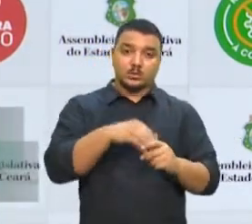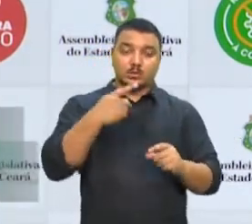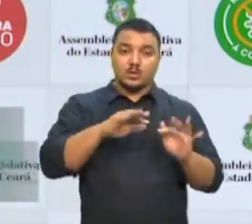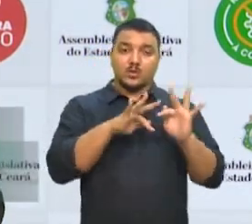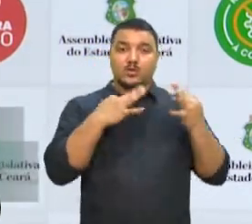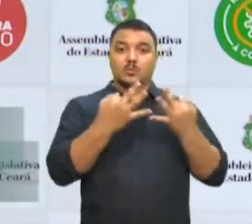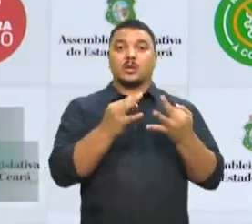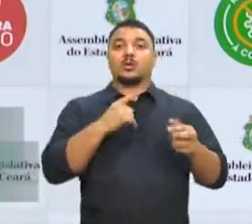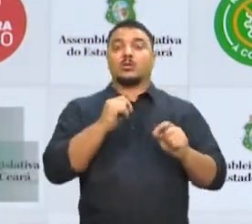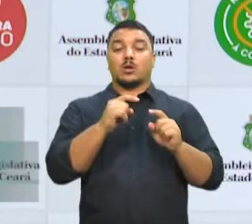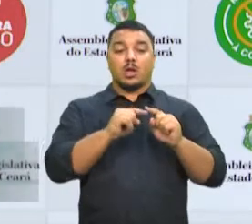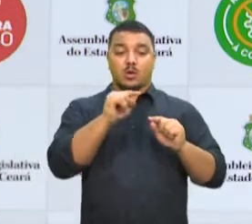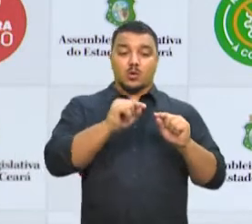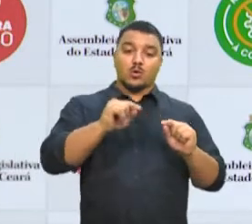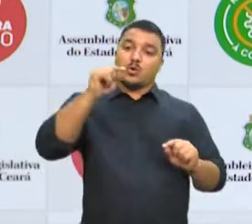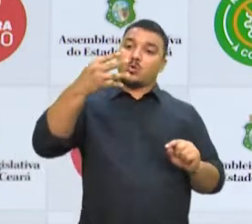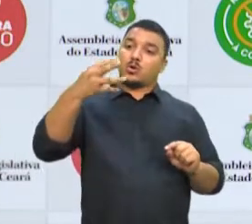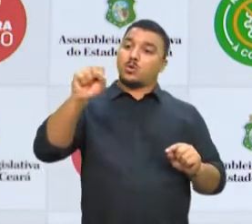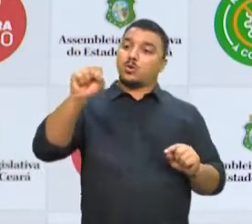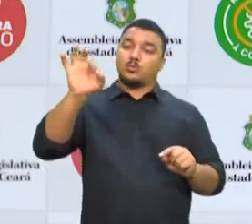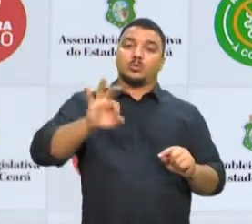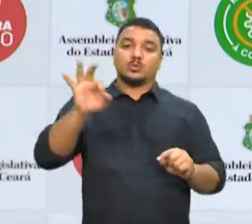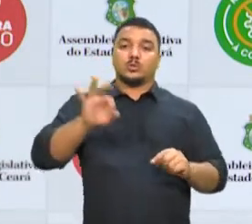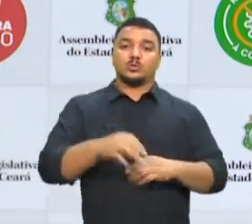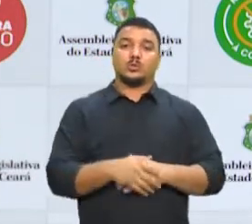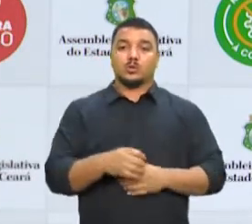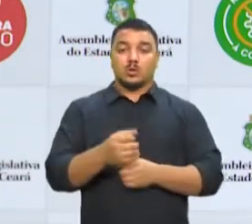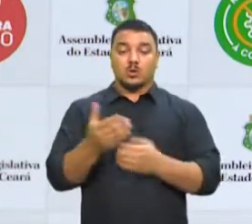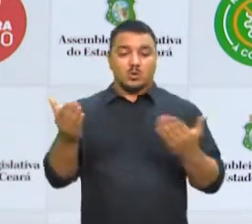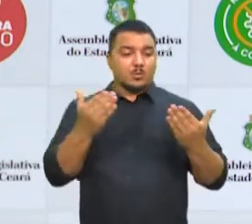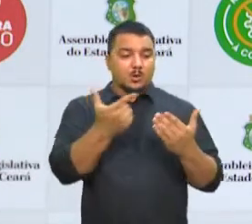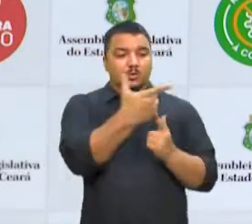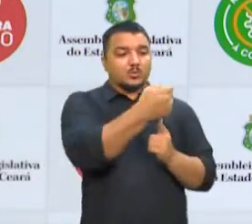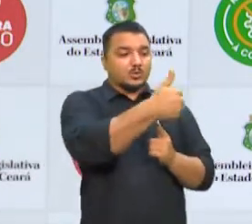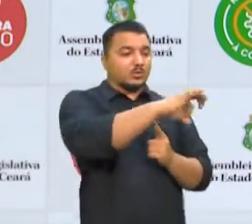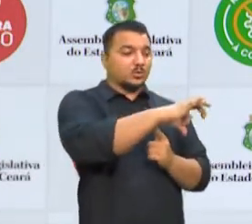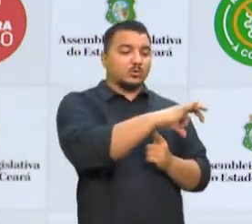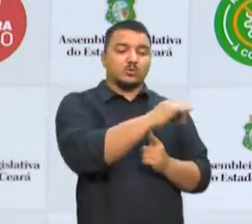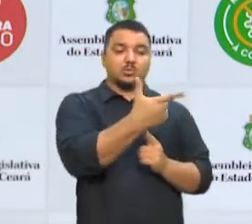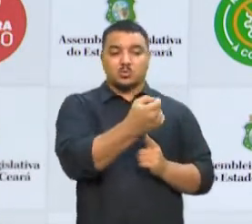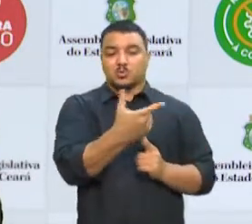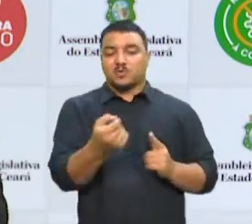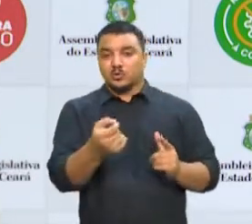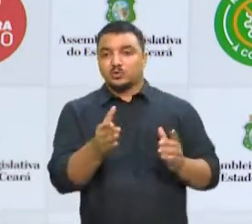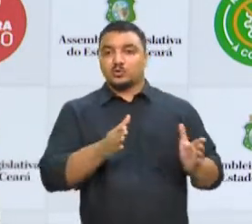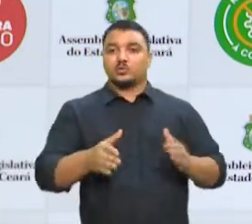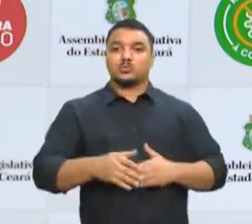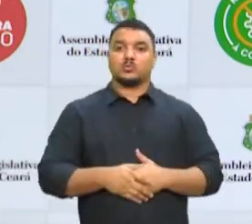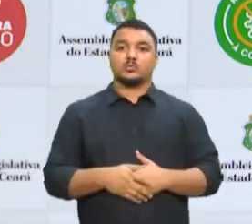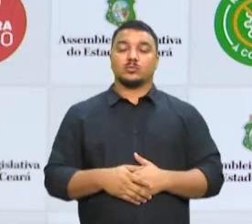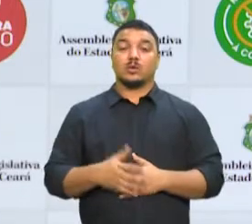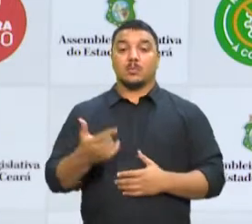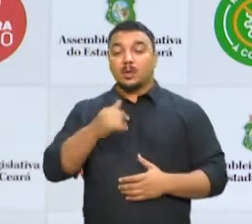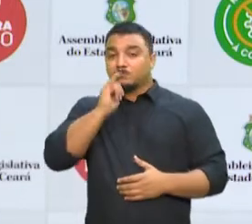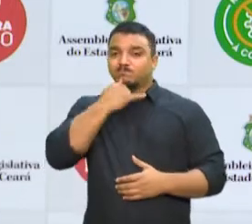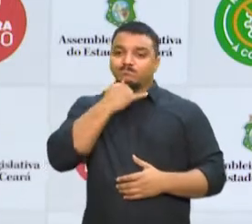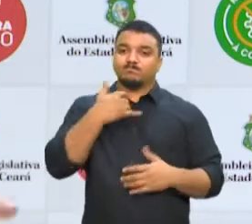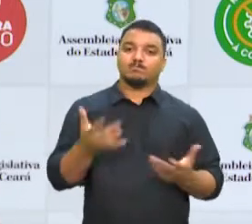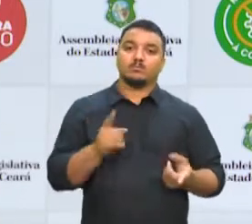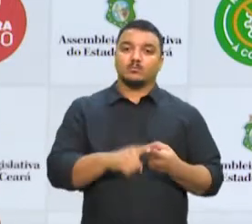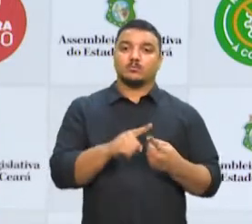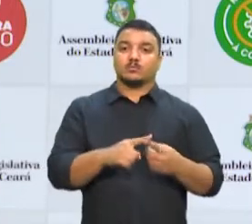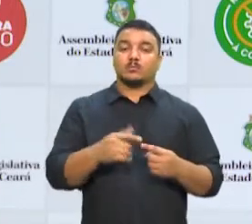ela aumentou para 48% em relação ao ano de 2019 para o ano de 2020. E, infelizmente, também aumentou o